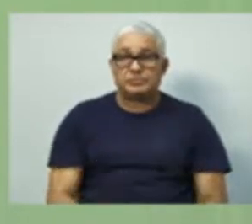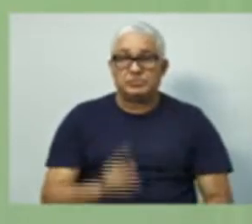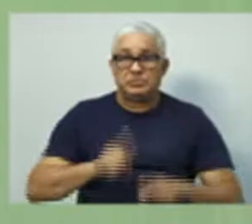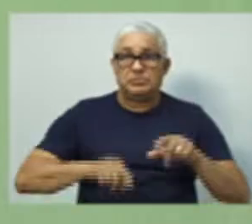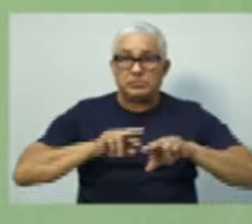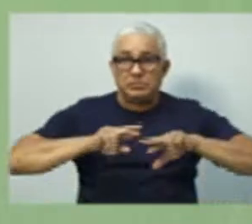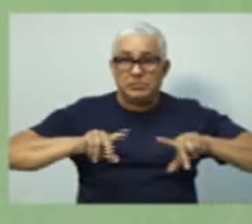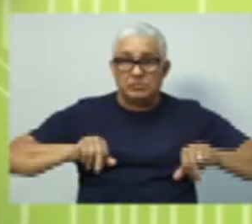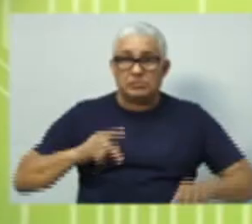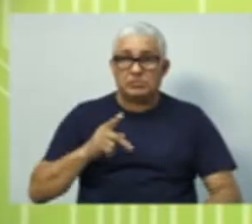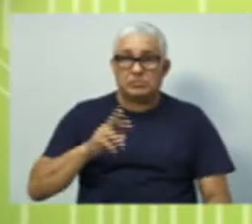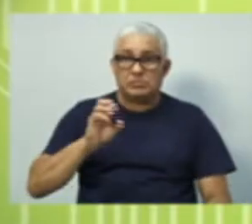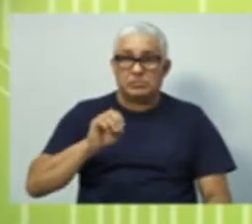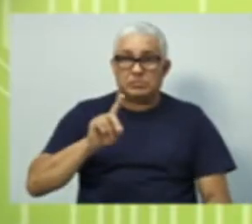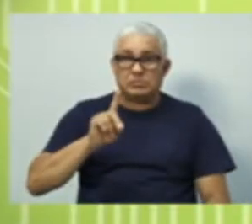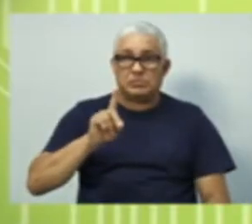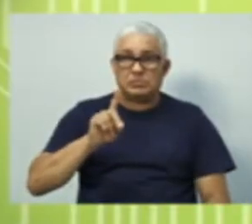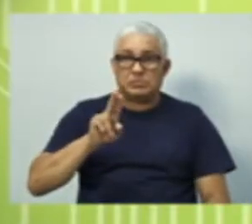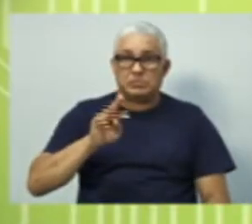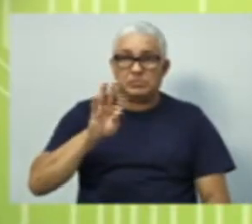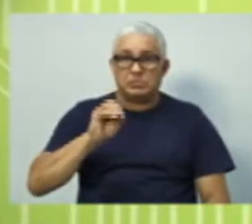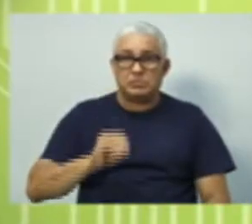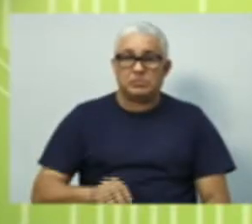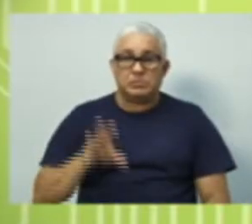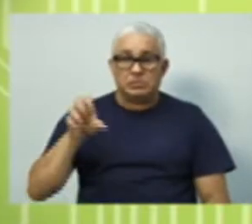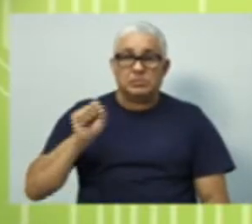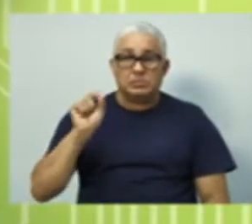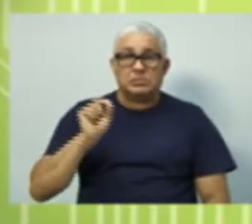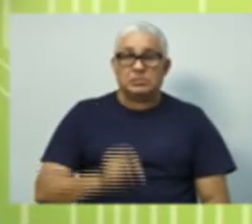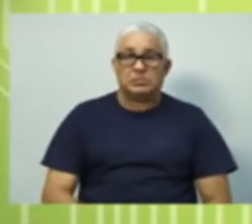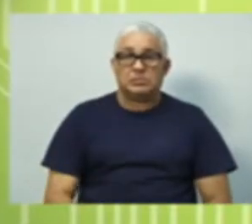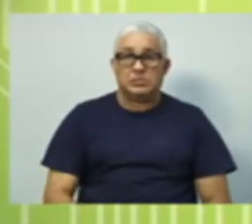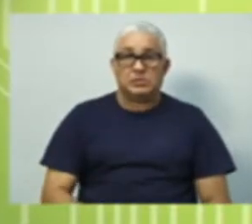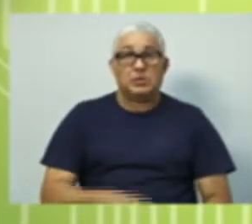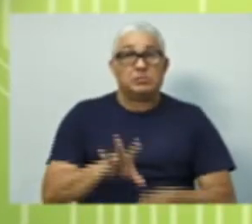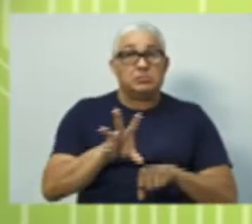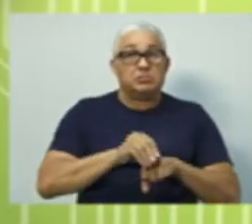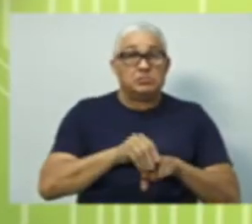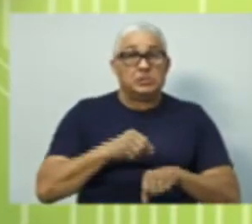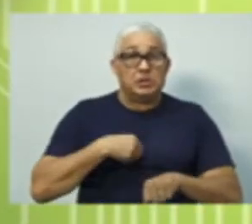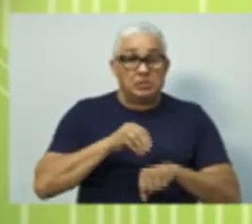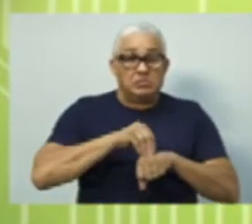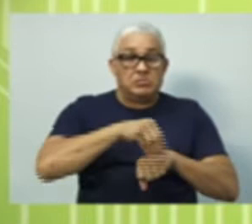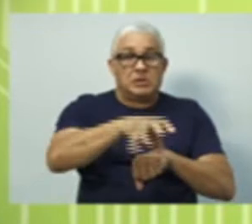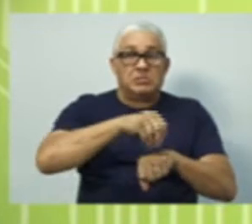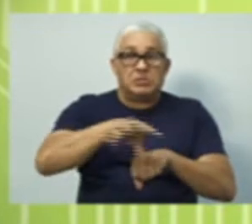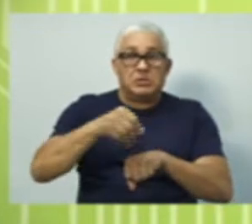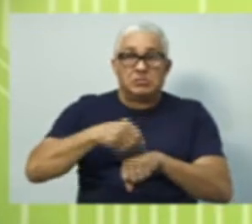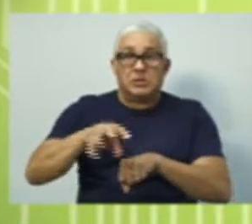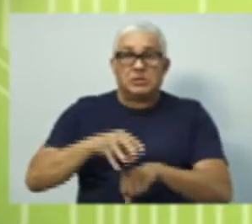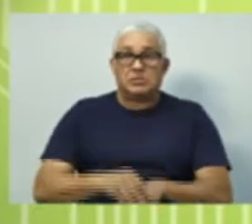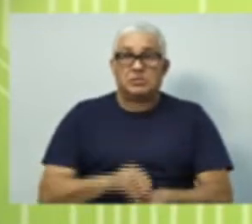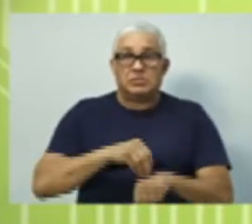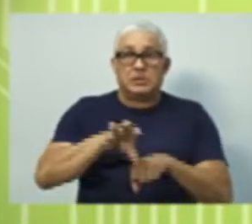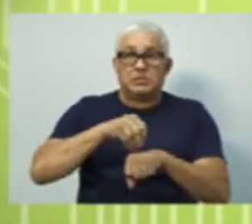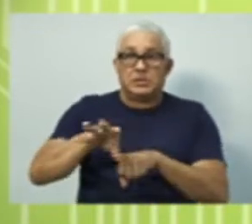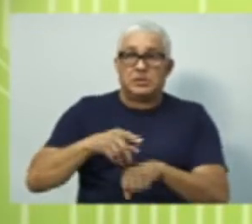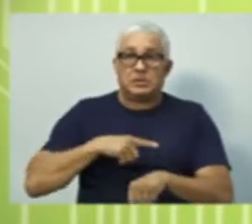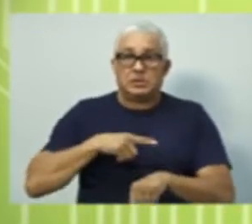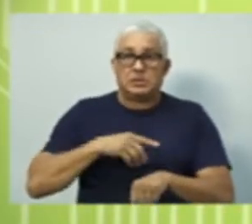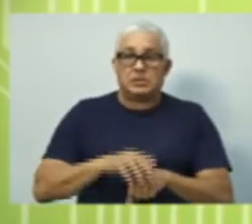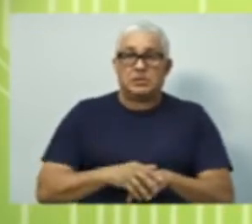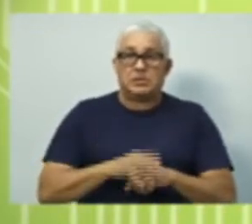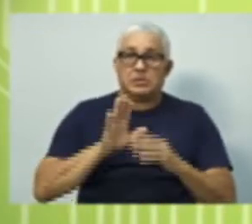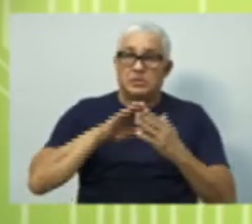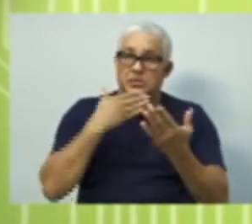eu vou fazer o quê? Um processo de transformação. Imagine um centro educacional, né? Eu vou